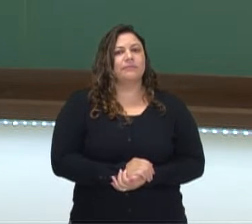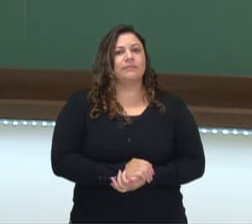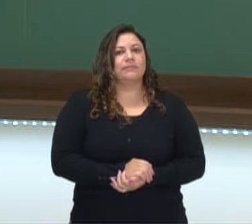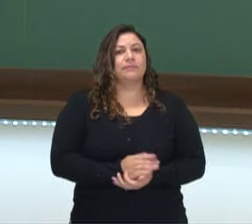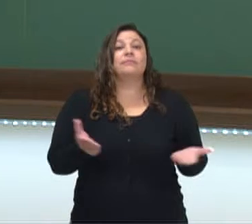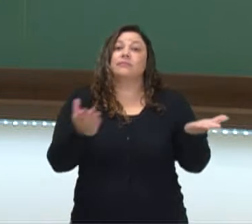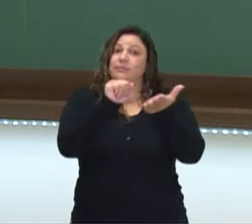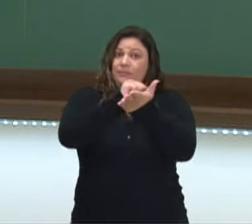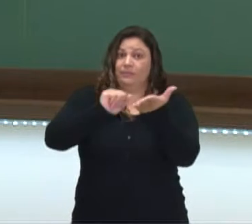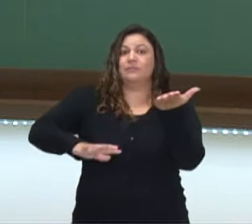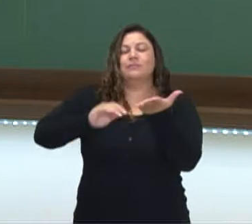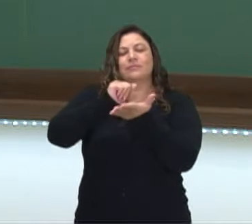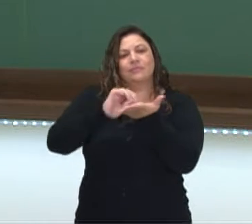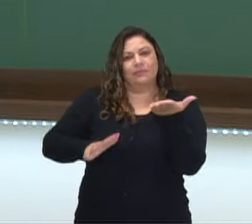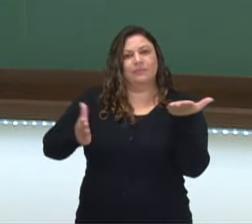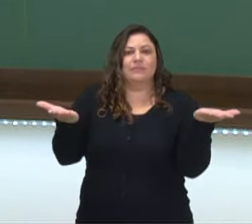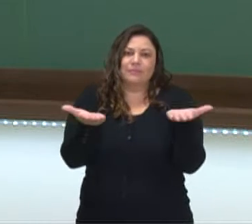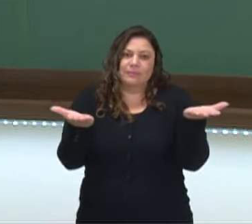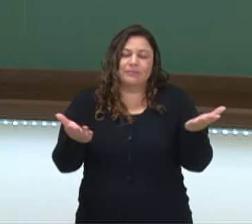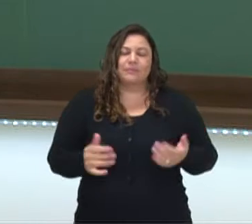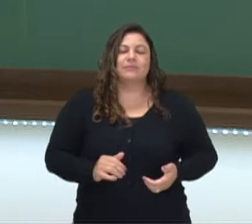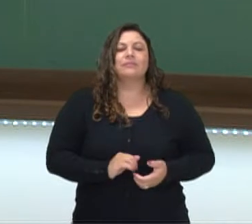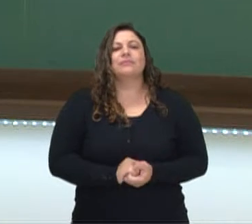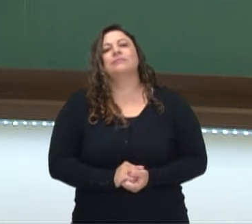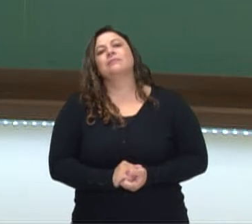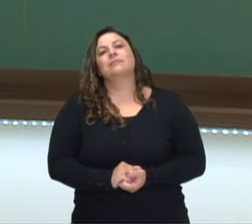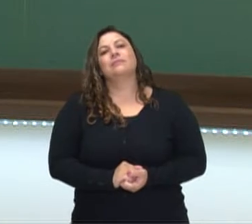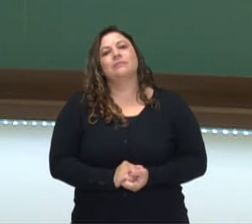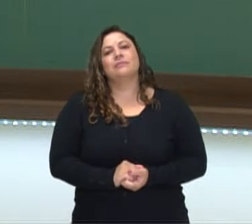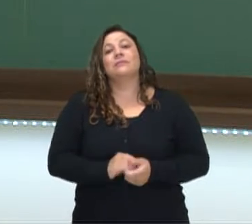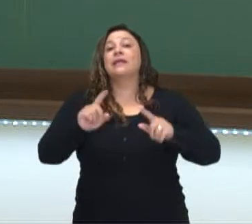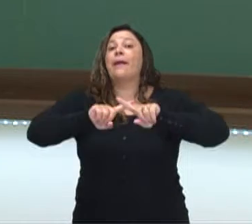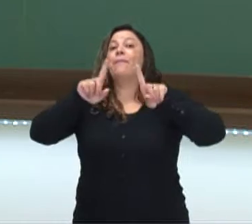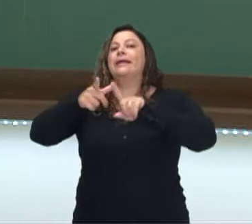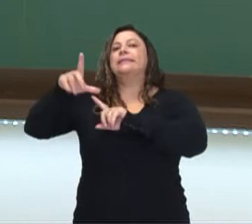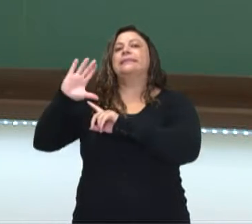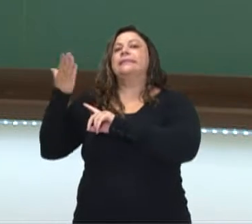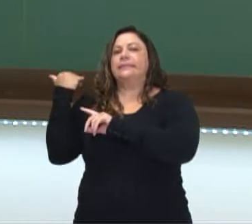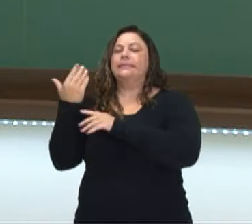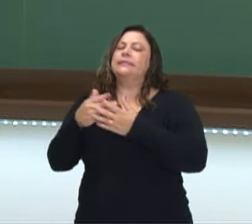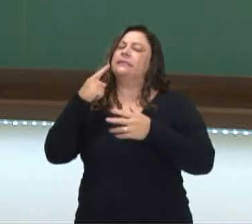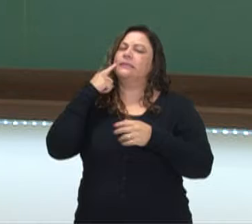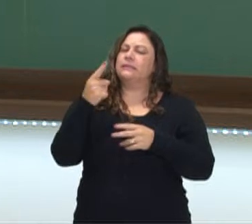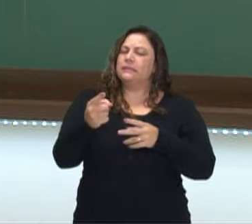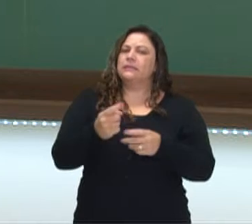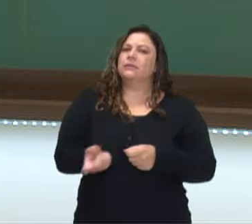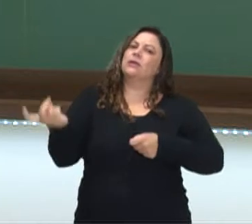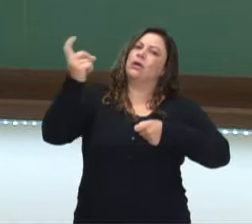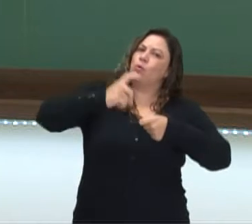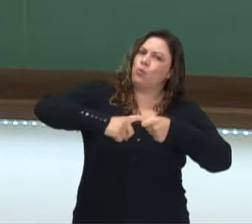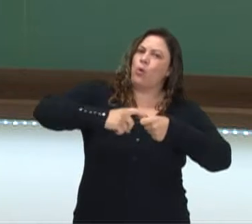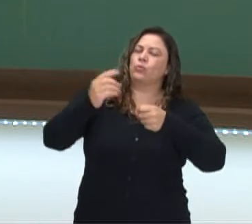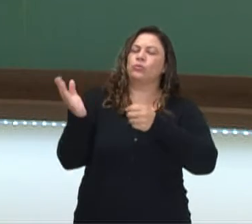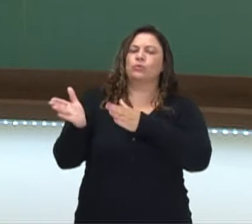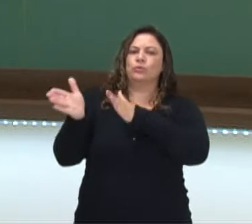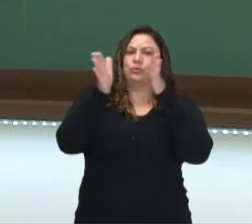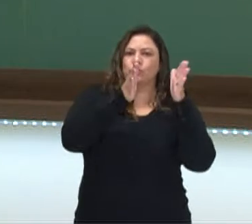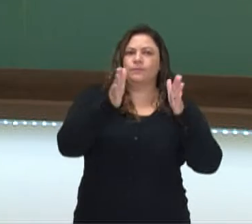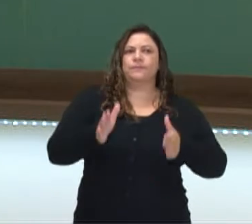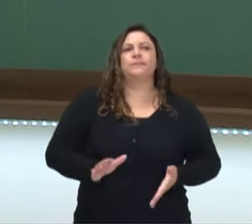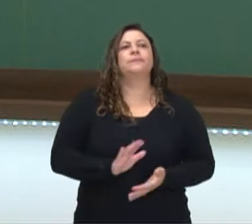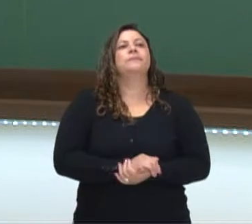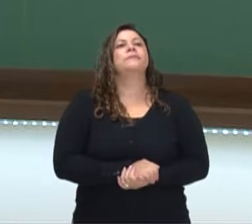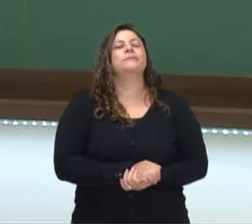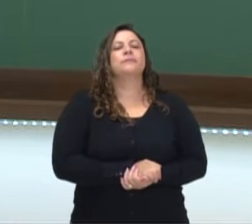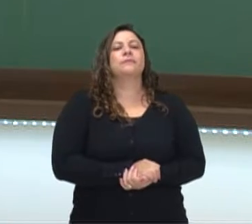Nós temos um exercício agora, certo? Mas antes do exercício, eu quero que você volte com uma tela comigo, olha lá, e eu